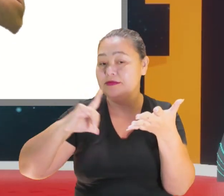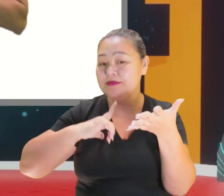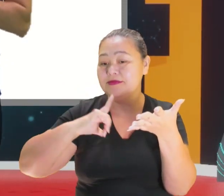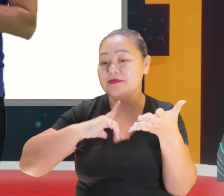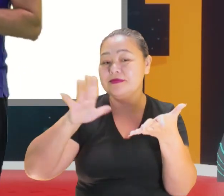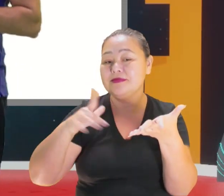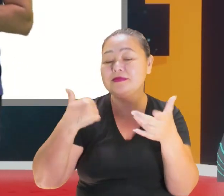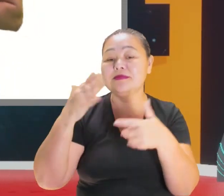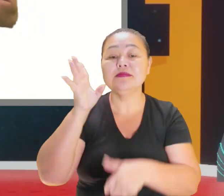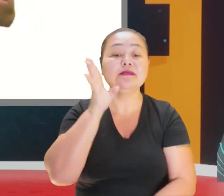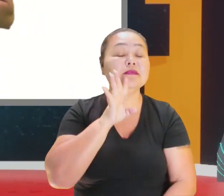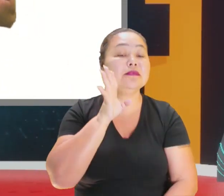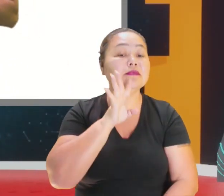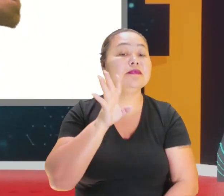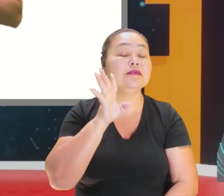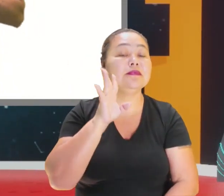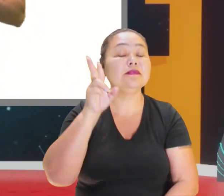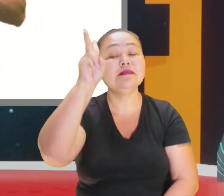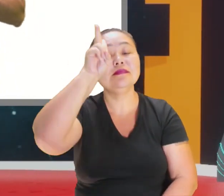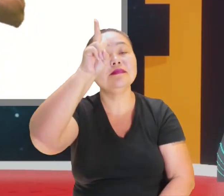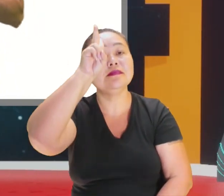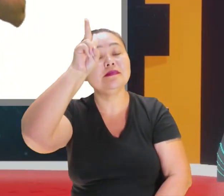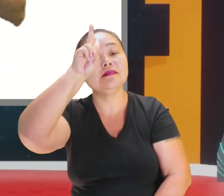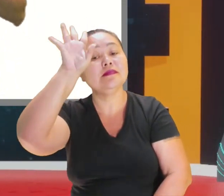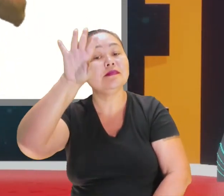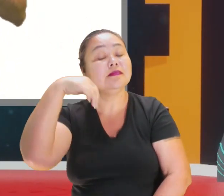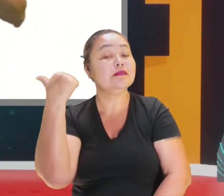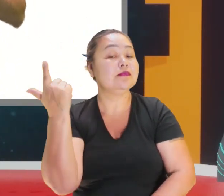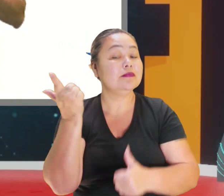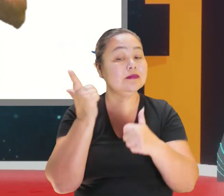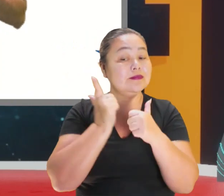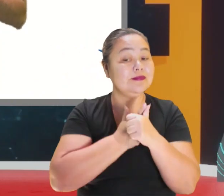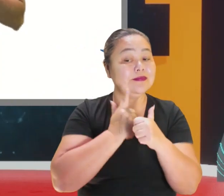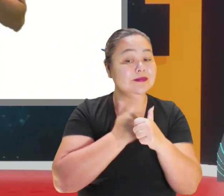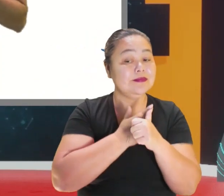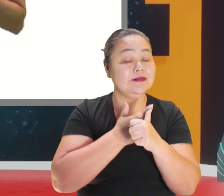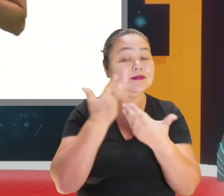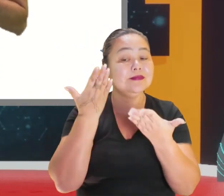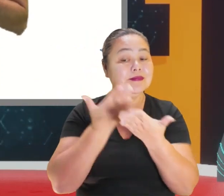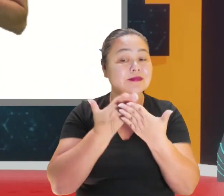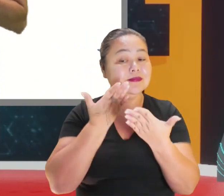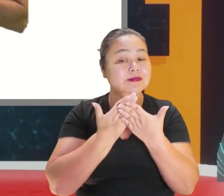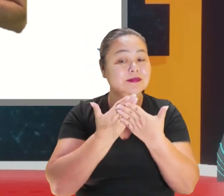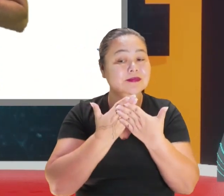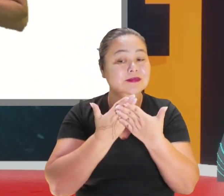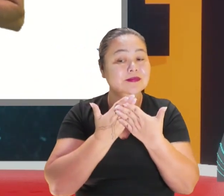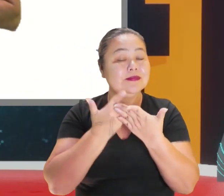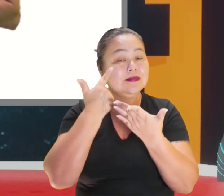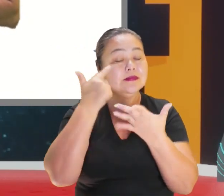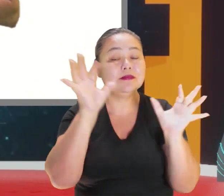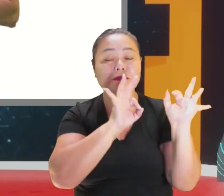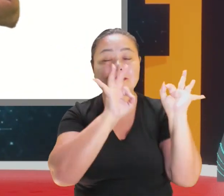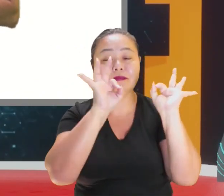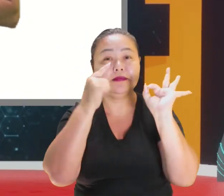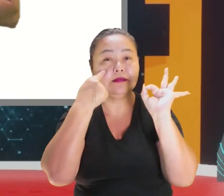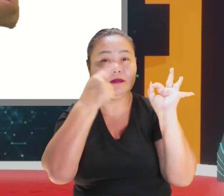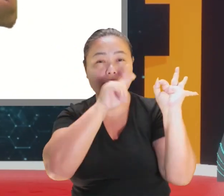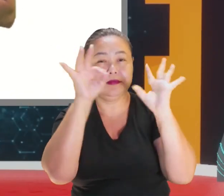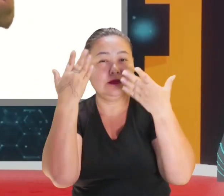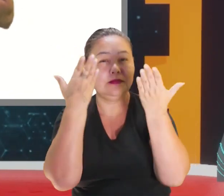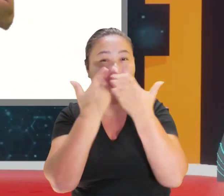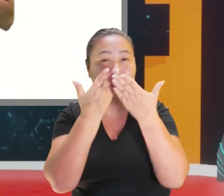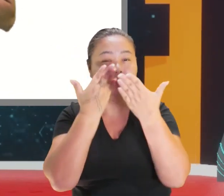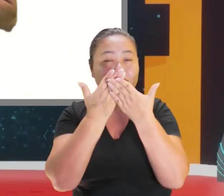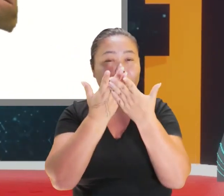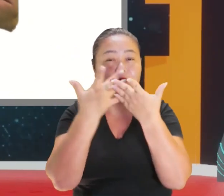e aí vai ser legal, porque eu lembro que a primeira vez que na aula, né, quando eu vi a aula, eu vi aquele negócio